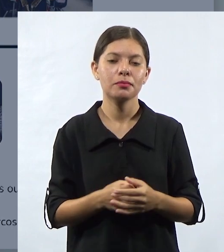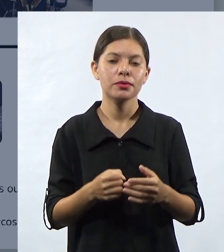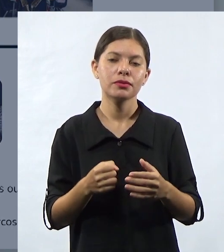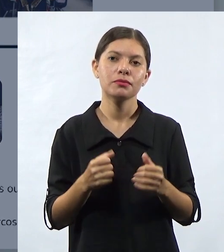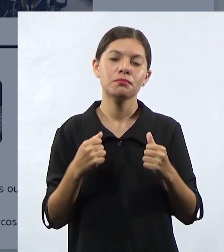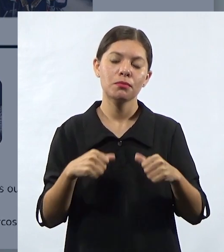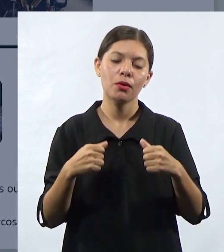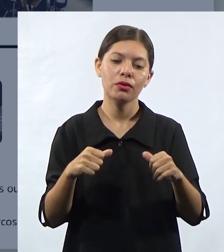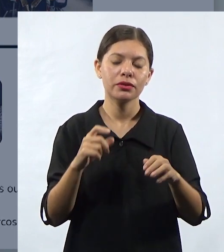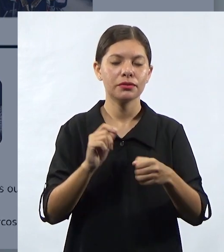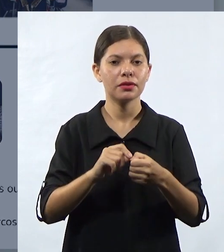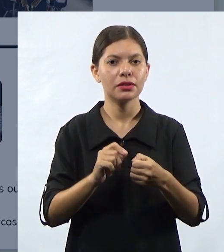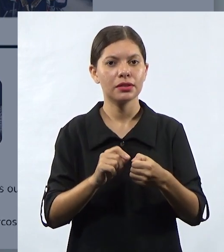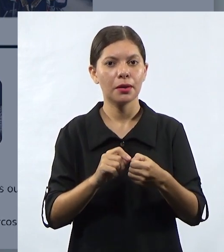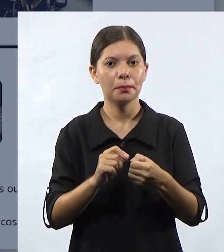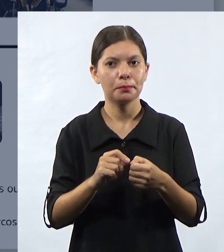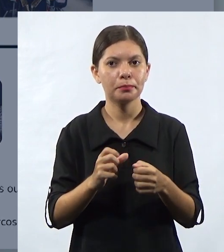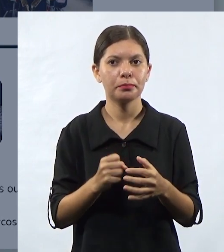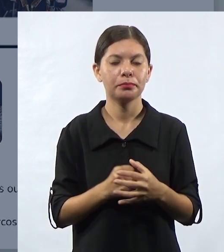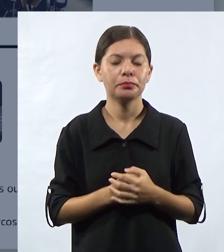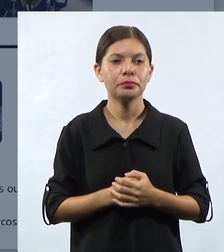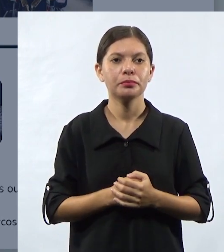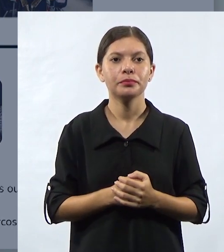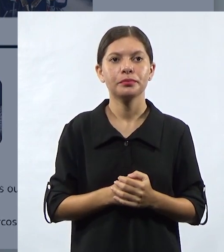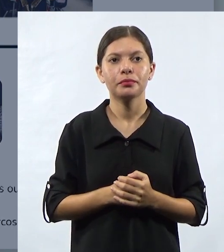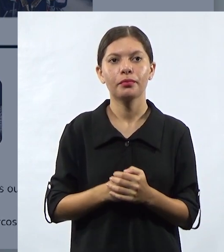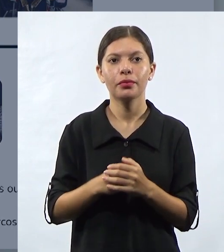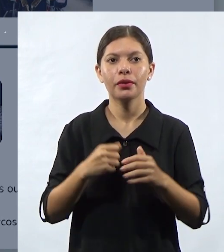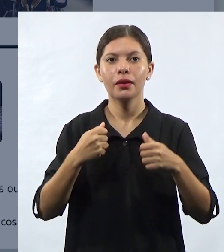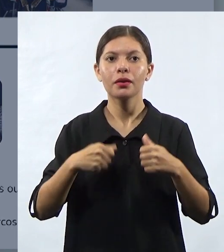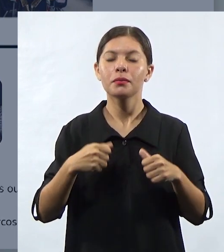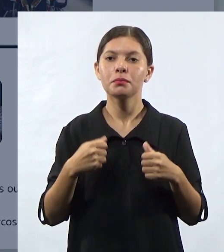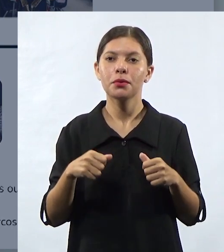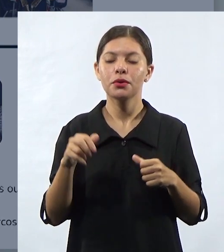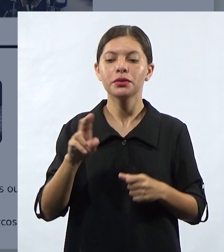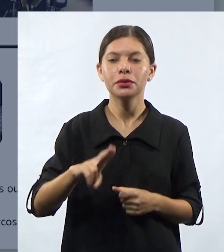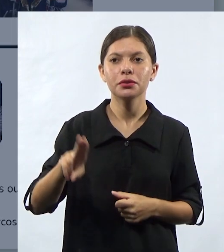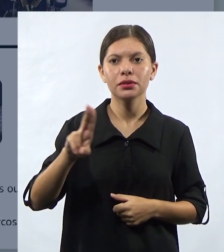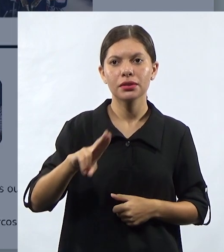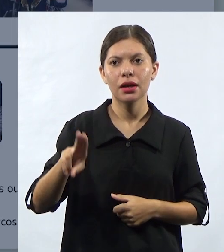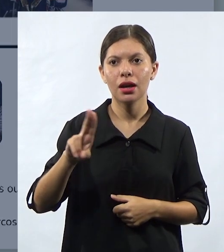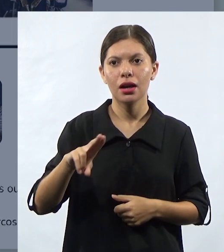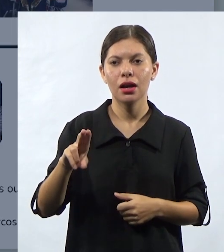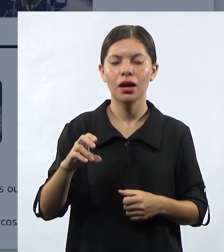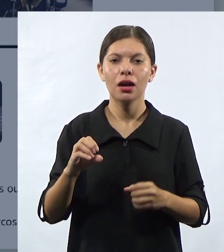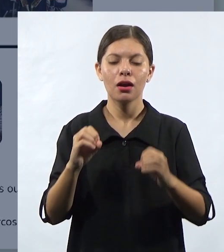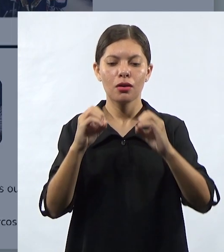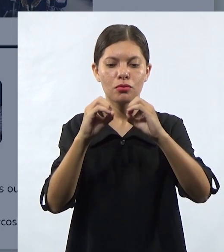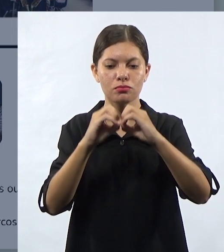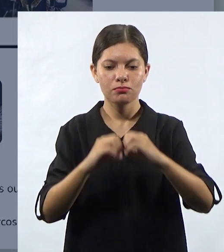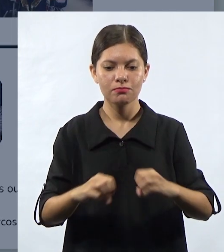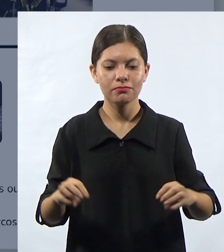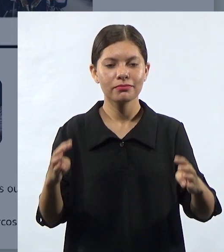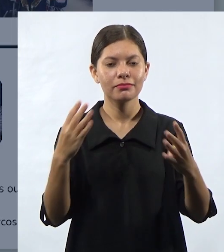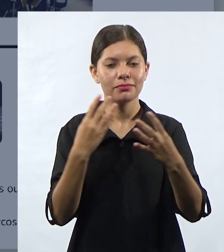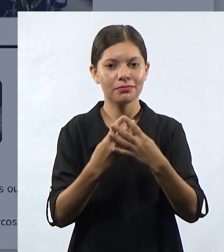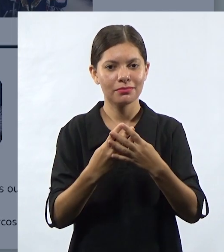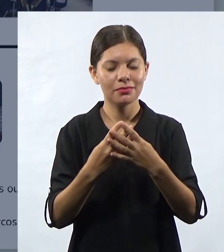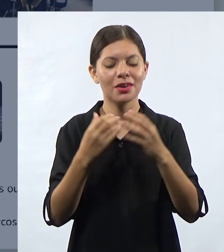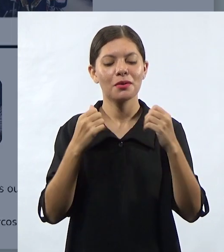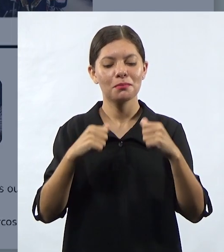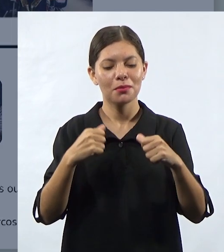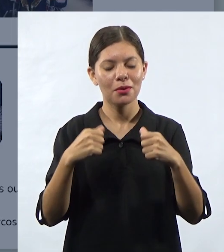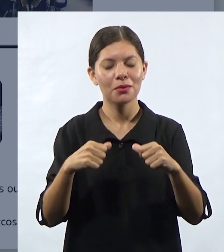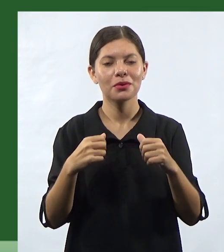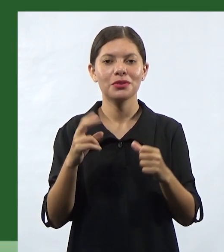uma linha do tempo e você pode fazer ele dessa forma. Você pode usar o PowerPoint. Posso, professor, usar o PowerPoint?